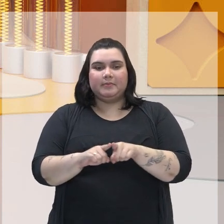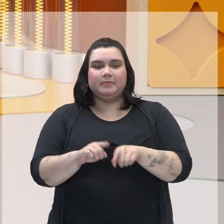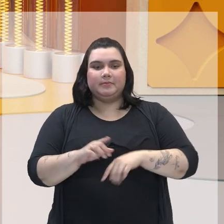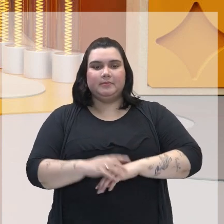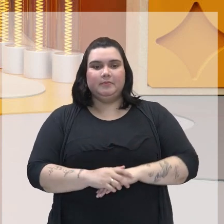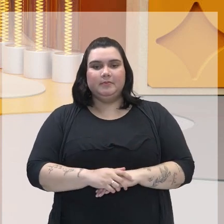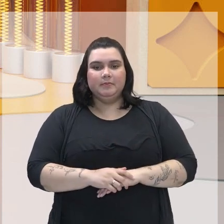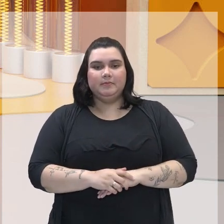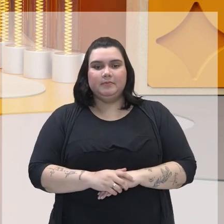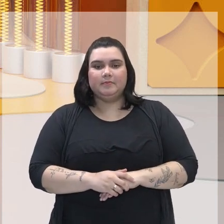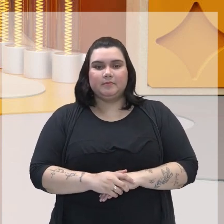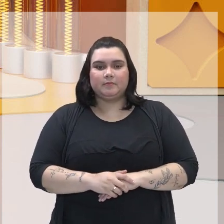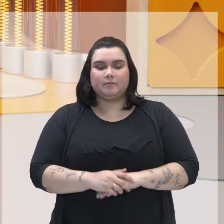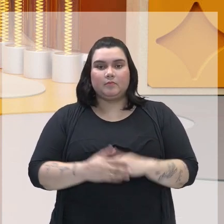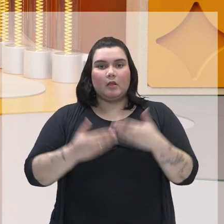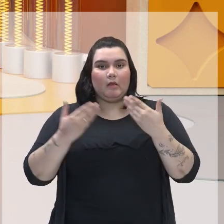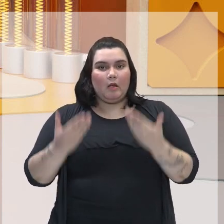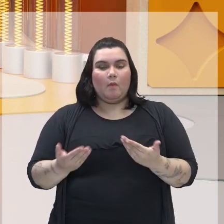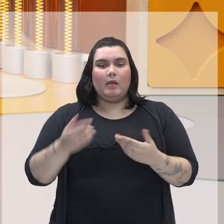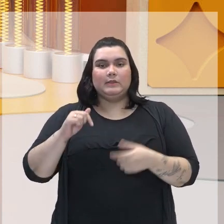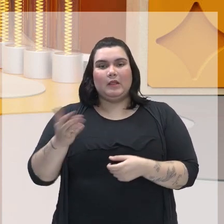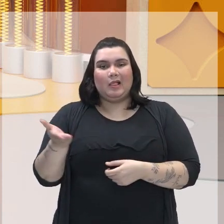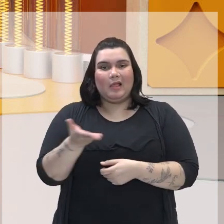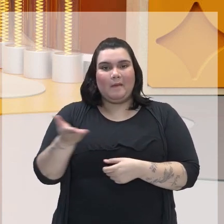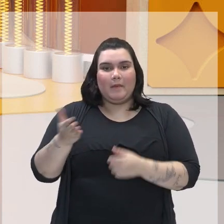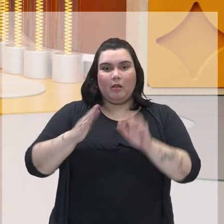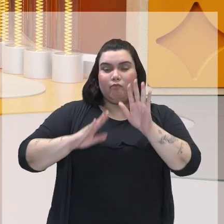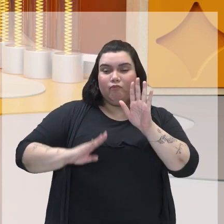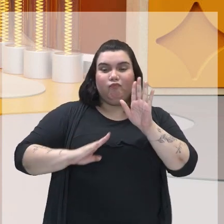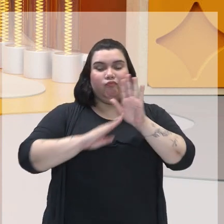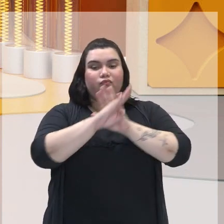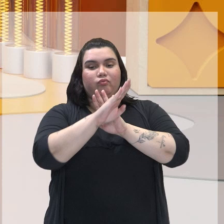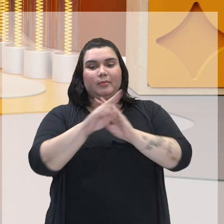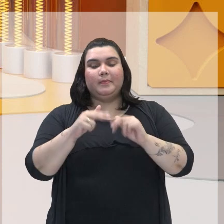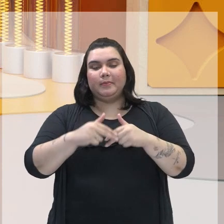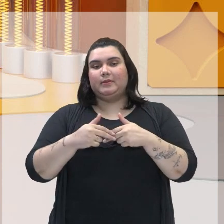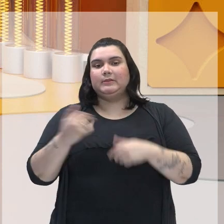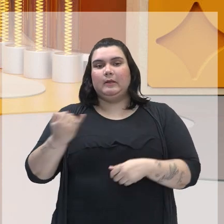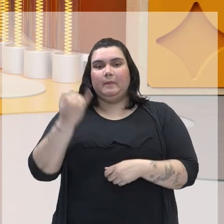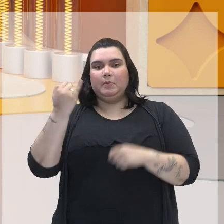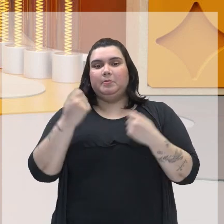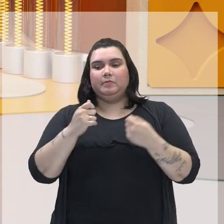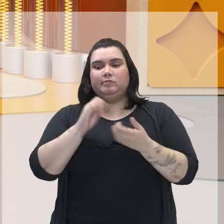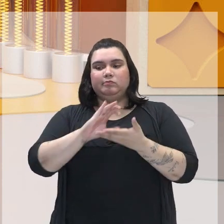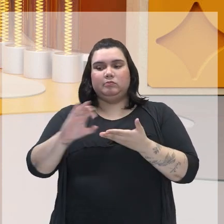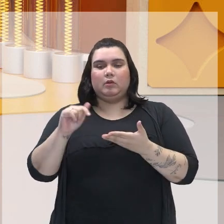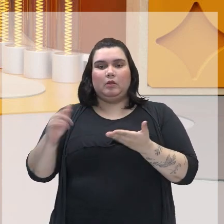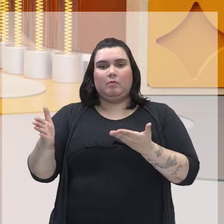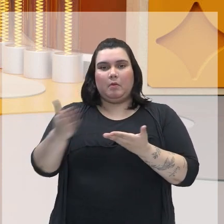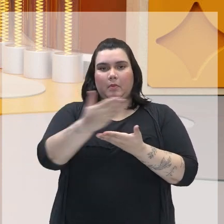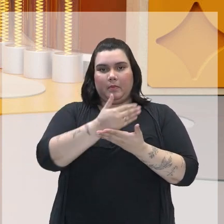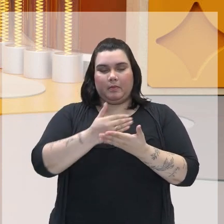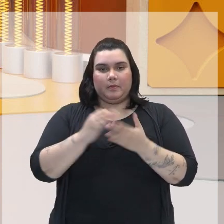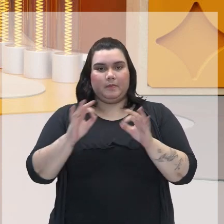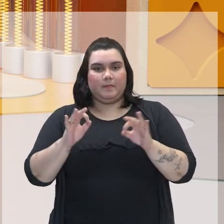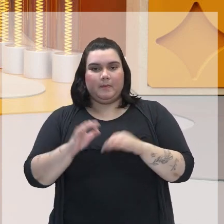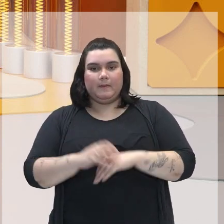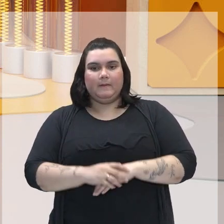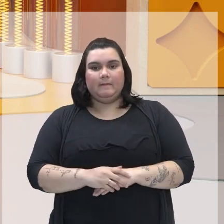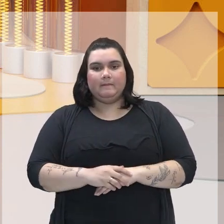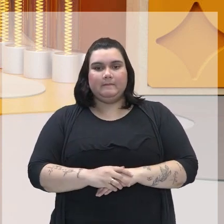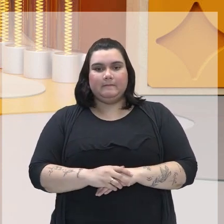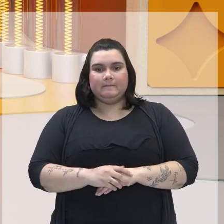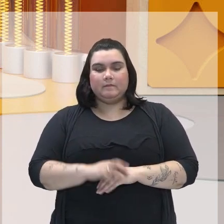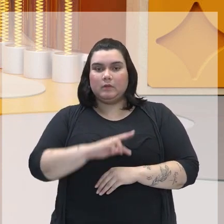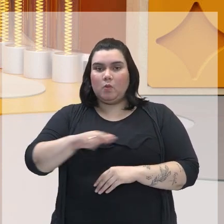Então, foi uma demanda enorme por esse produto e por isso foi tão importante se investir no processo de coleta. Olha que eu estou falando coleta e não